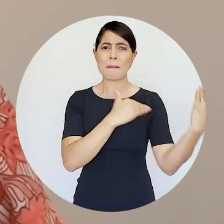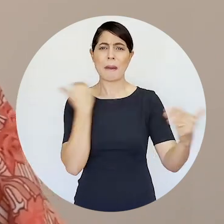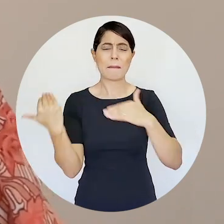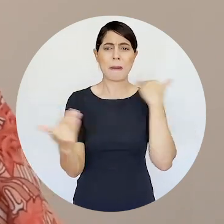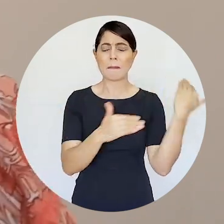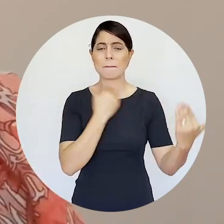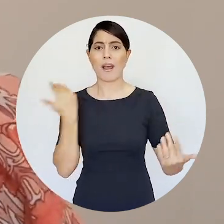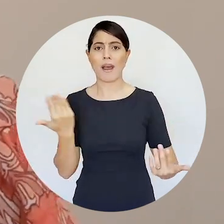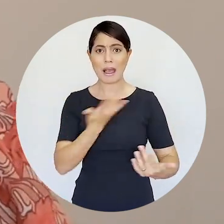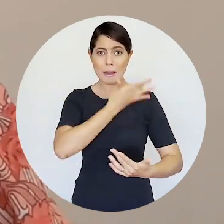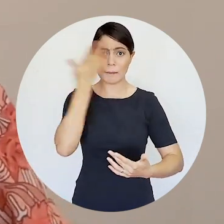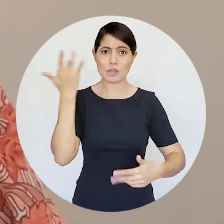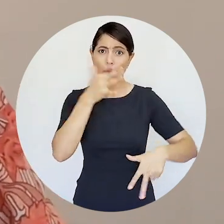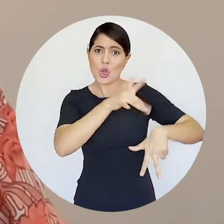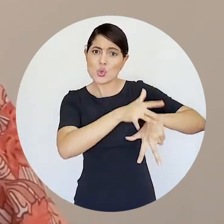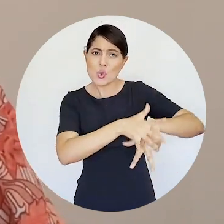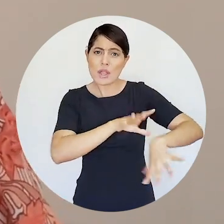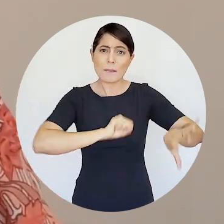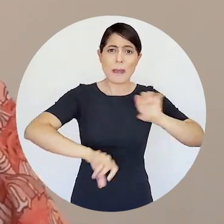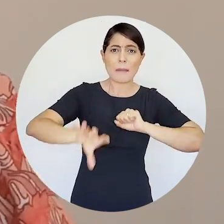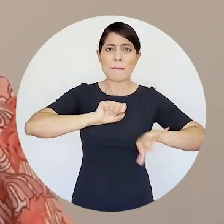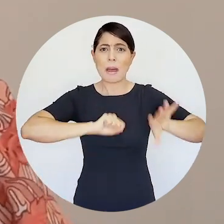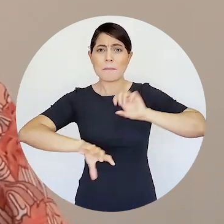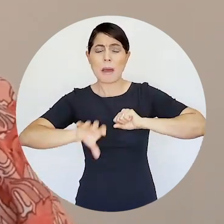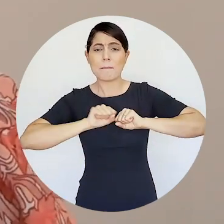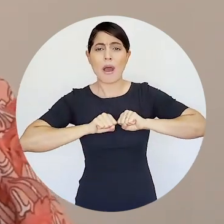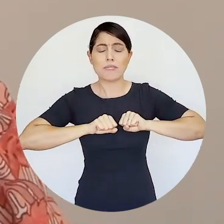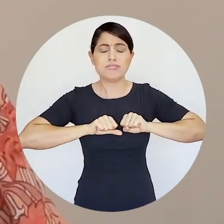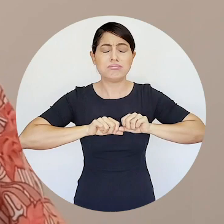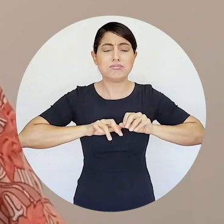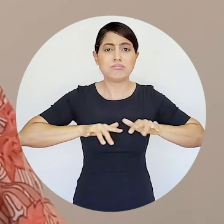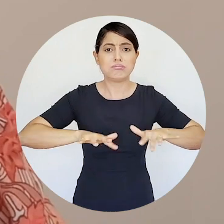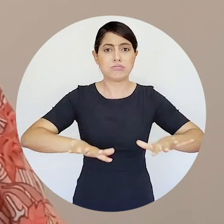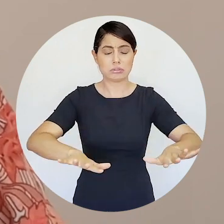tantas pessoas, no adoecimento